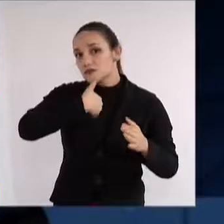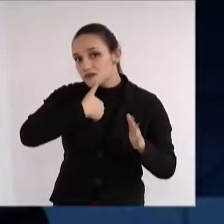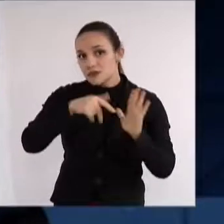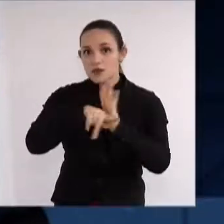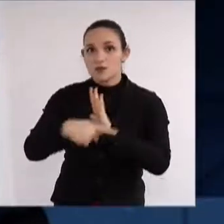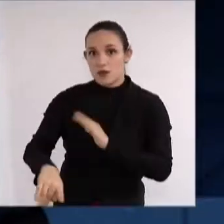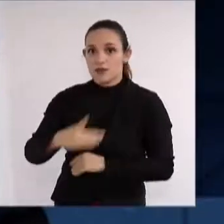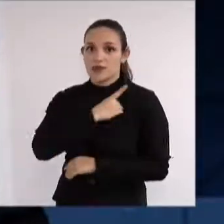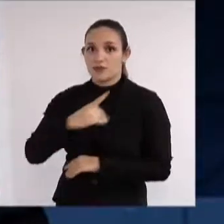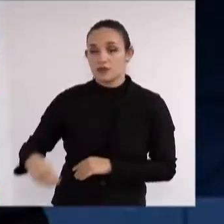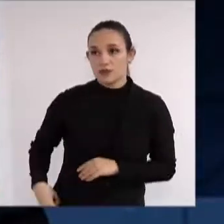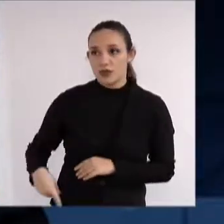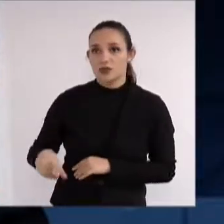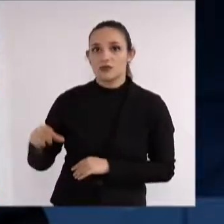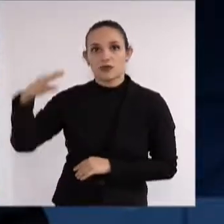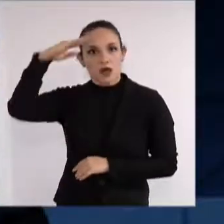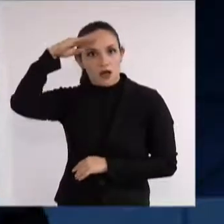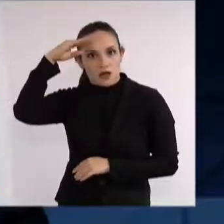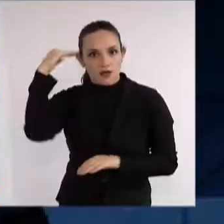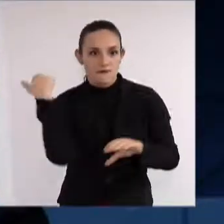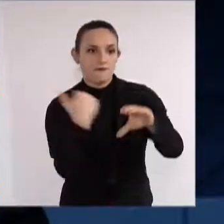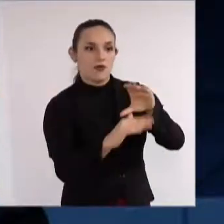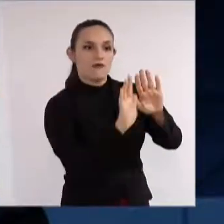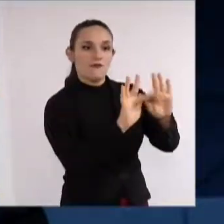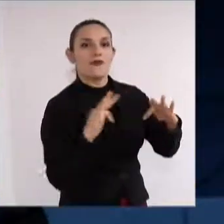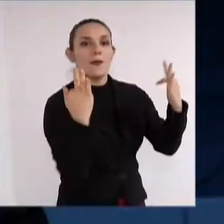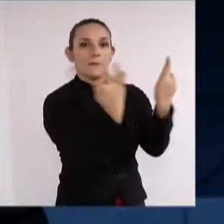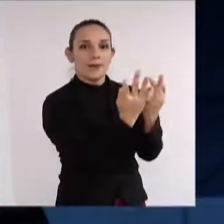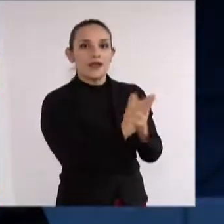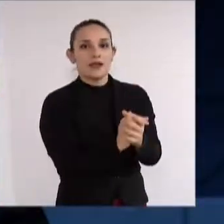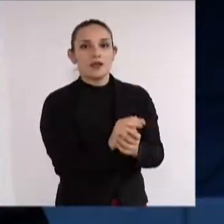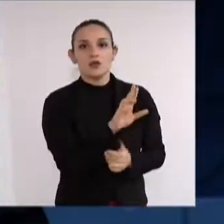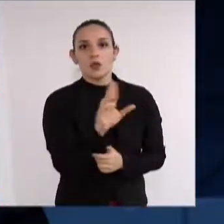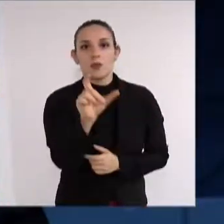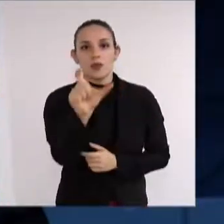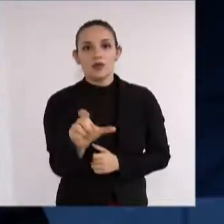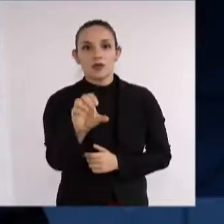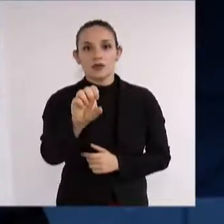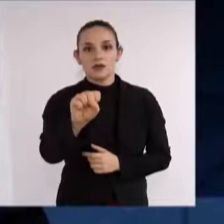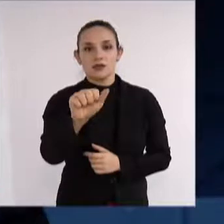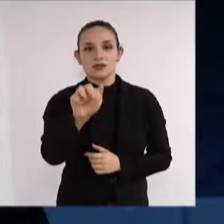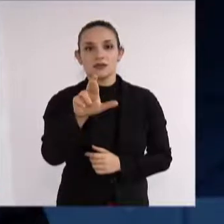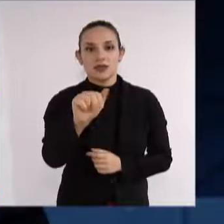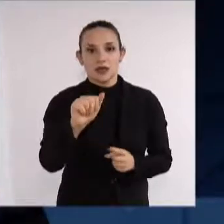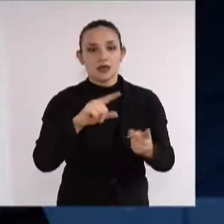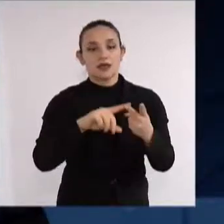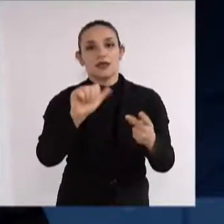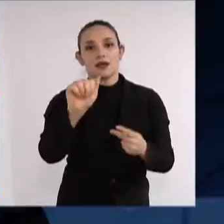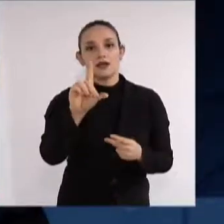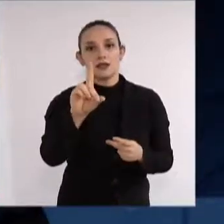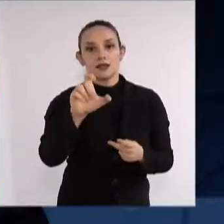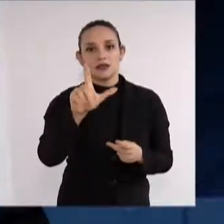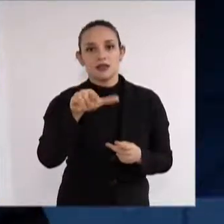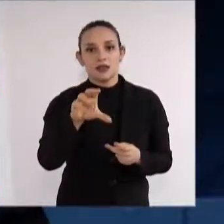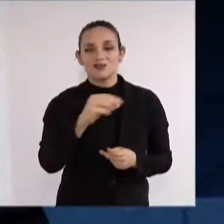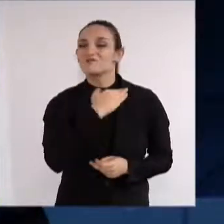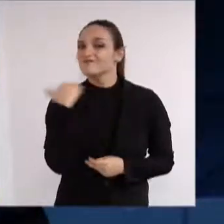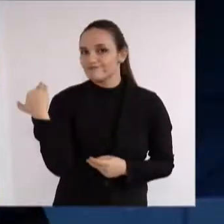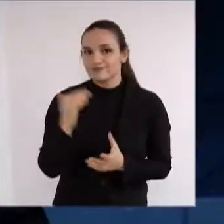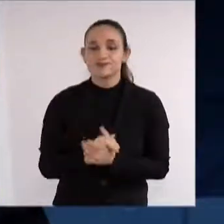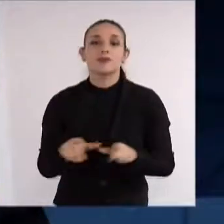de autoria do deputado Cabalmi, endereçados aos familiares de Sara Rodrigues de Almeida e Adelino de Oliveira de